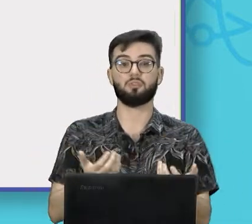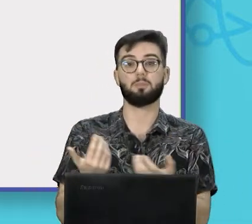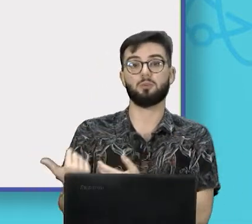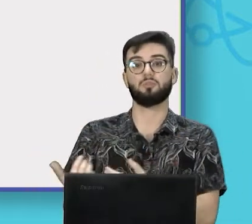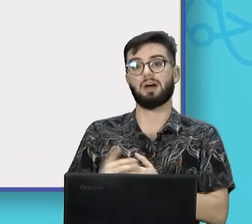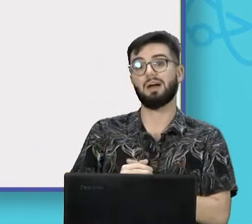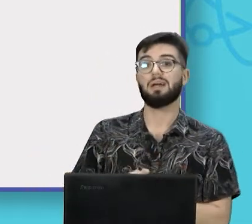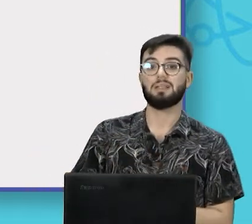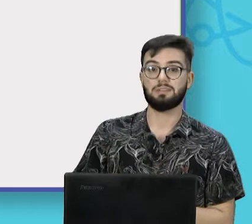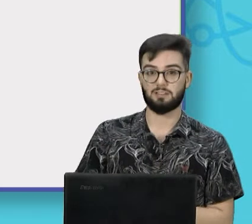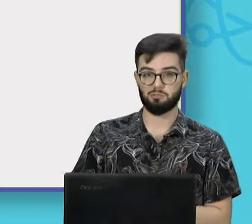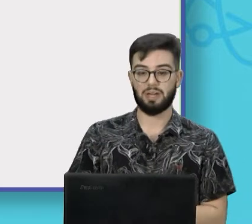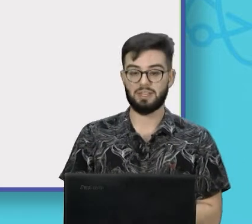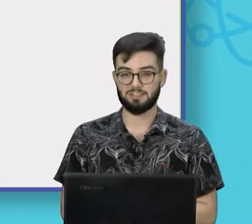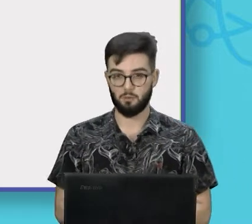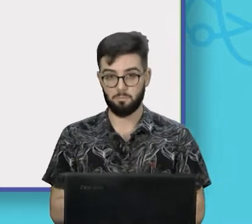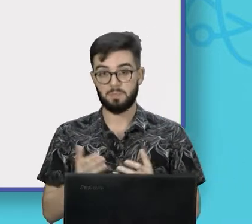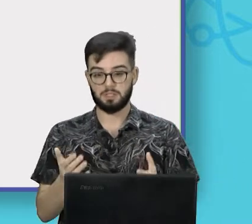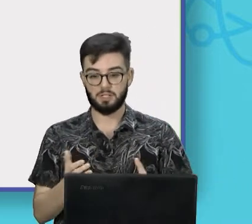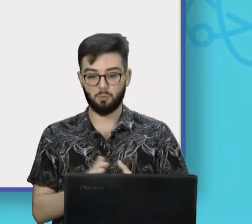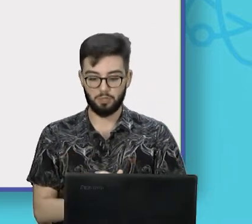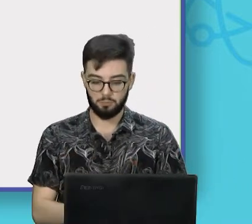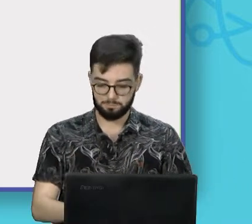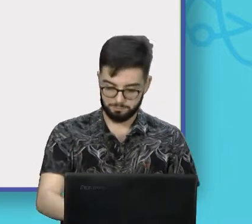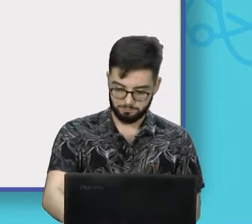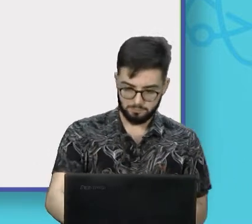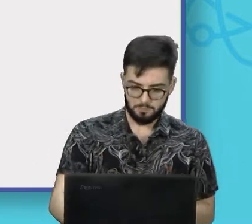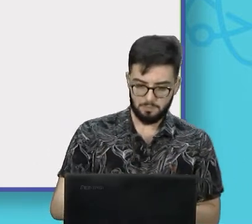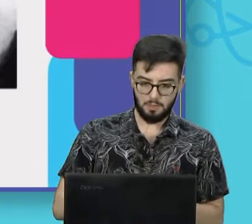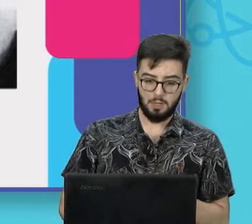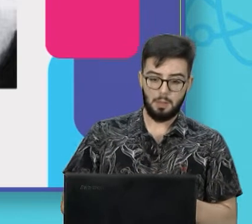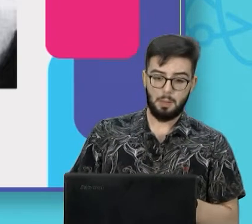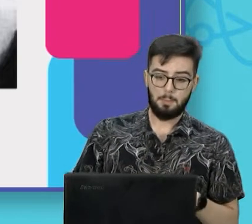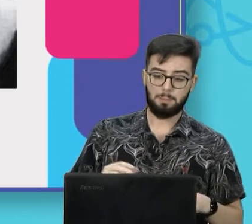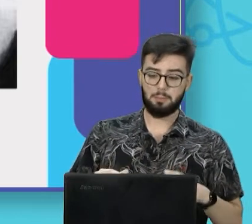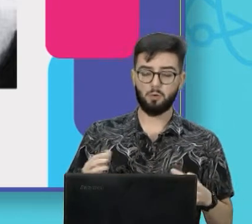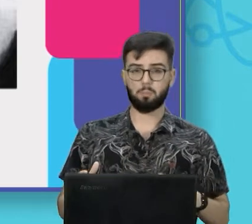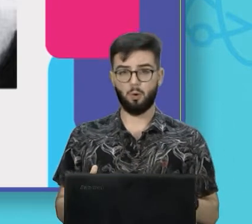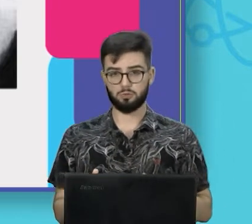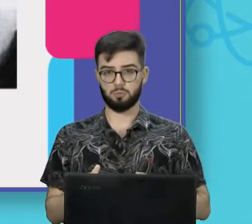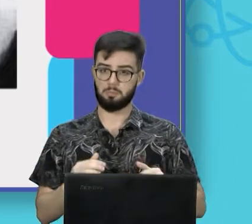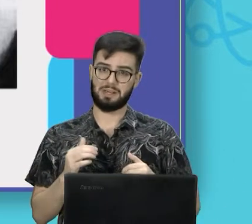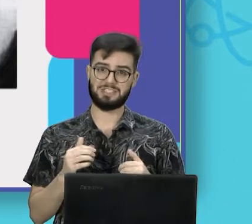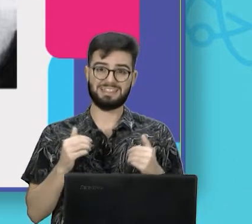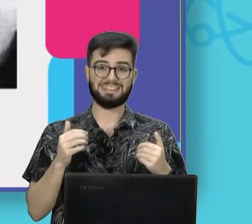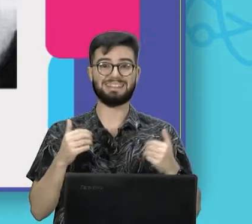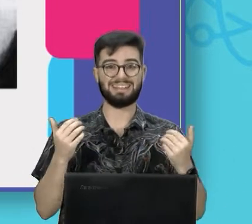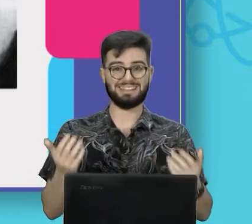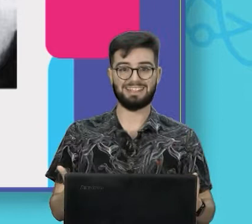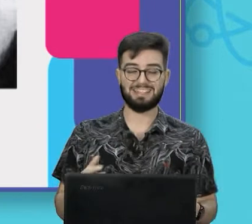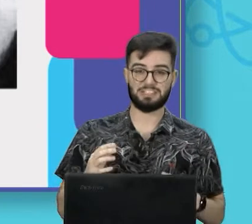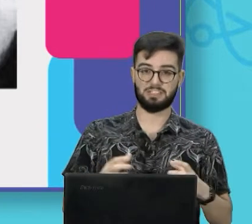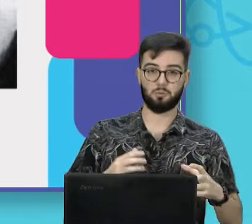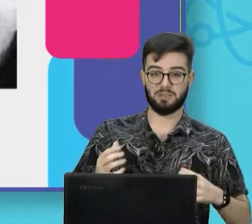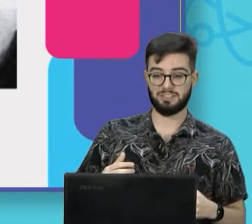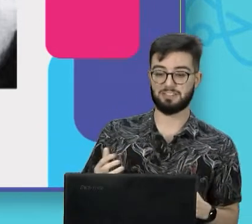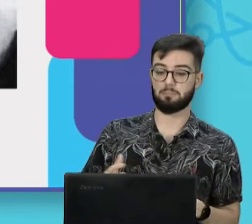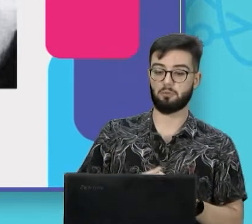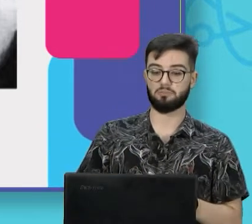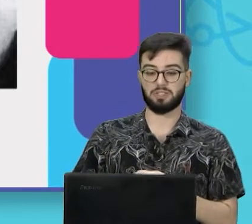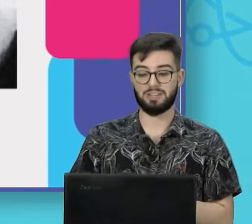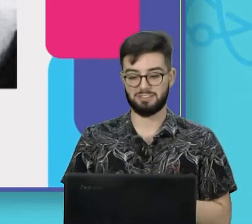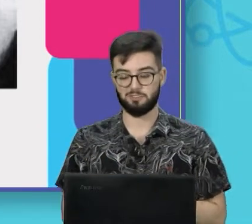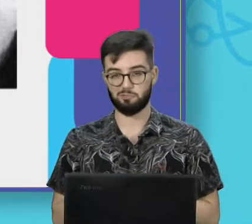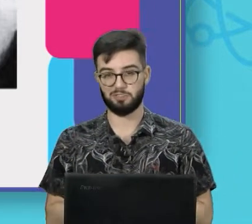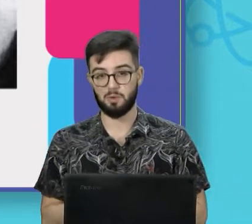um repertório que você pode usar na sua redação tranquilo o primeiro ponto para a gente entender e a gente